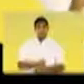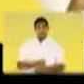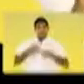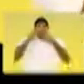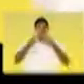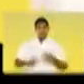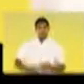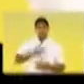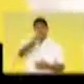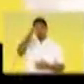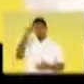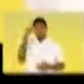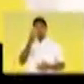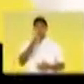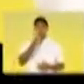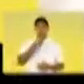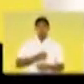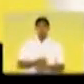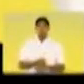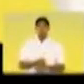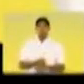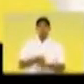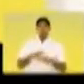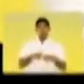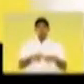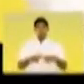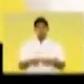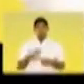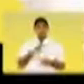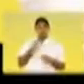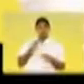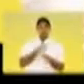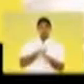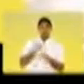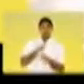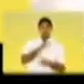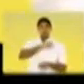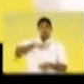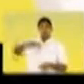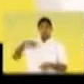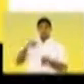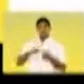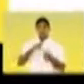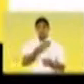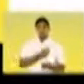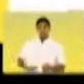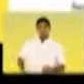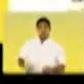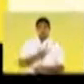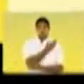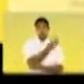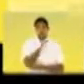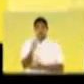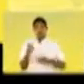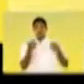em nota a população vitoriense conforme orientação da promotoria pública e meio ambiente o Zoológico